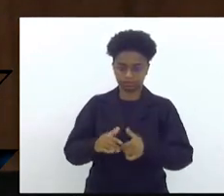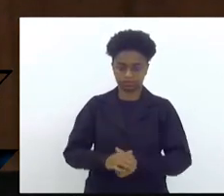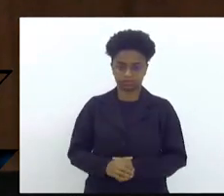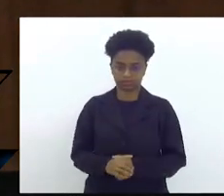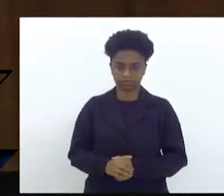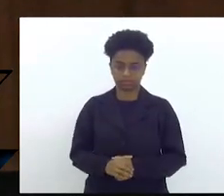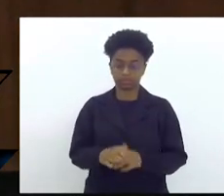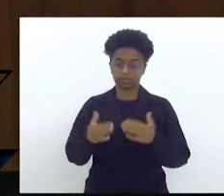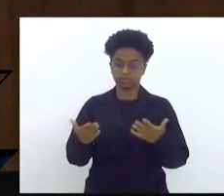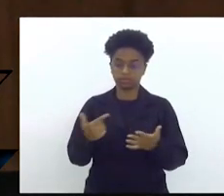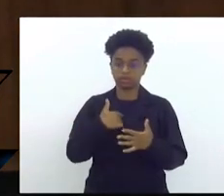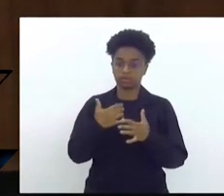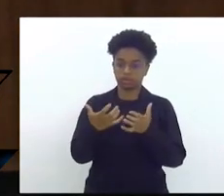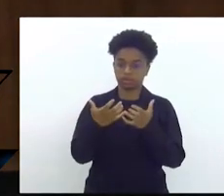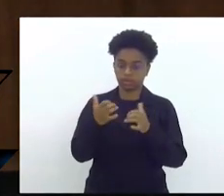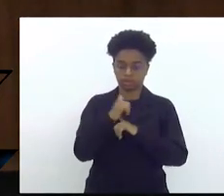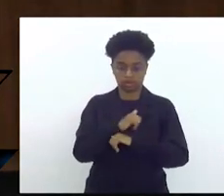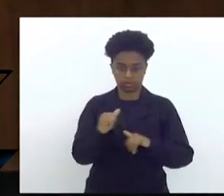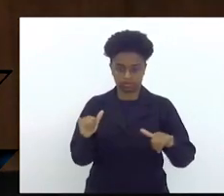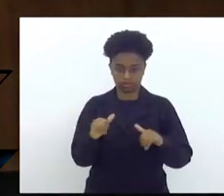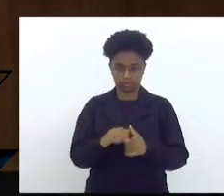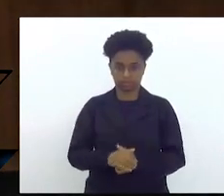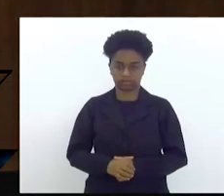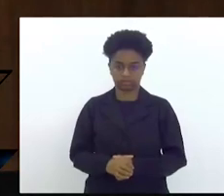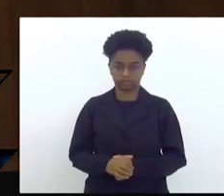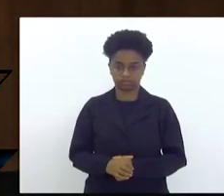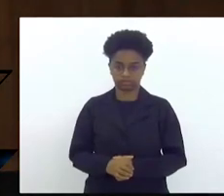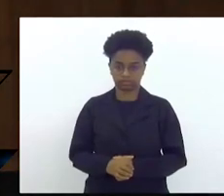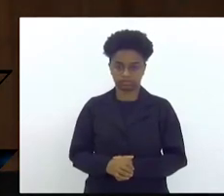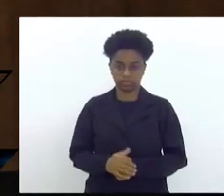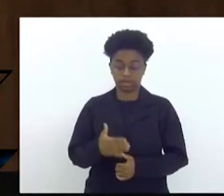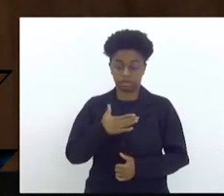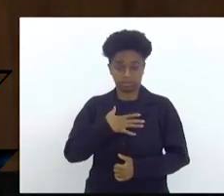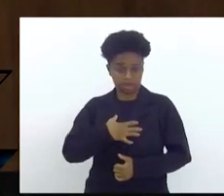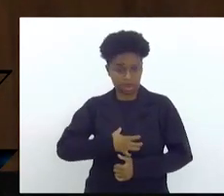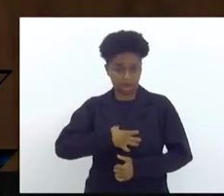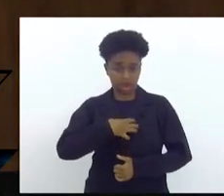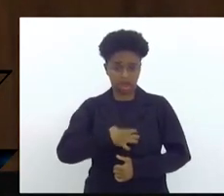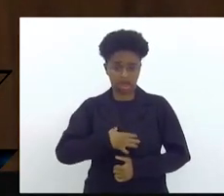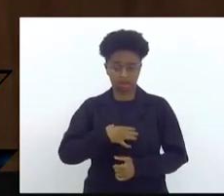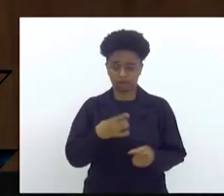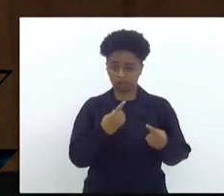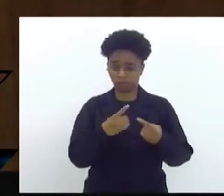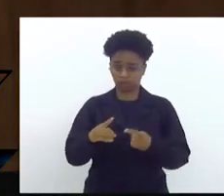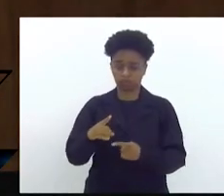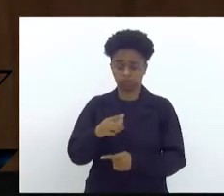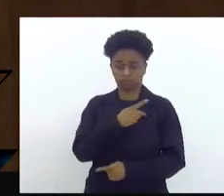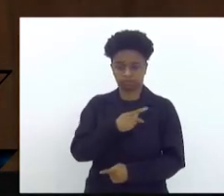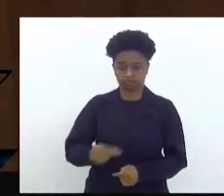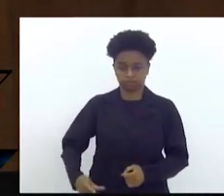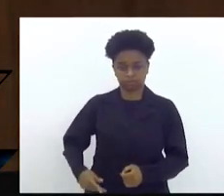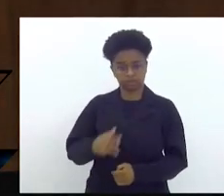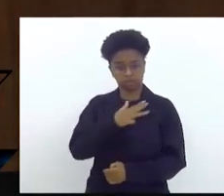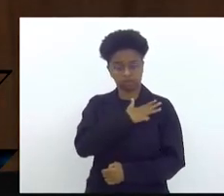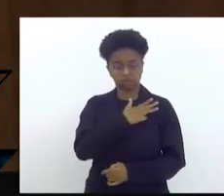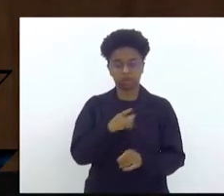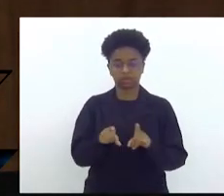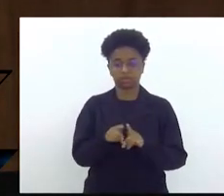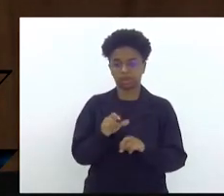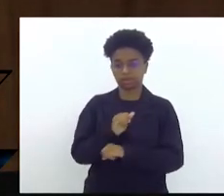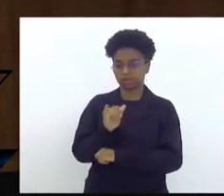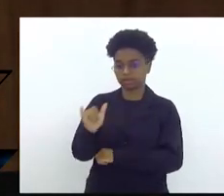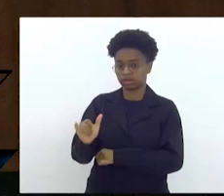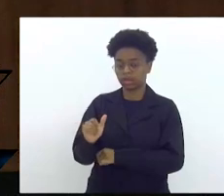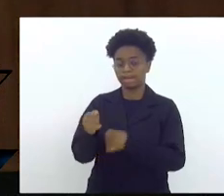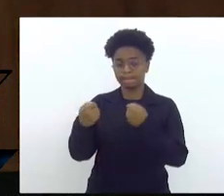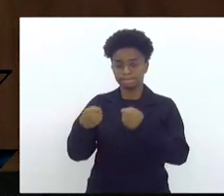então quero aqui dizer a minha indignação ao presidente Lula e falar para ele que ele não deve